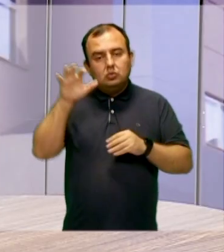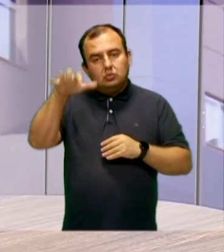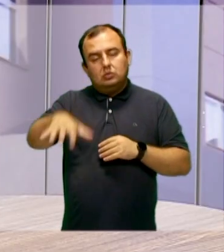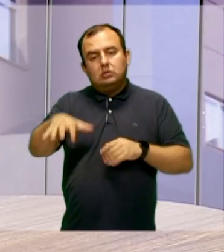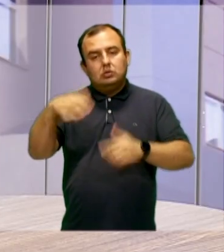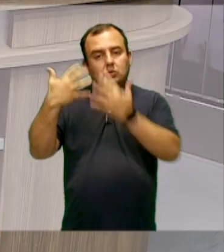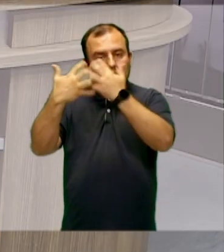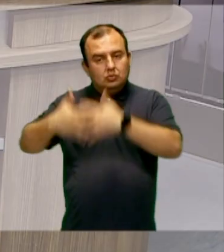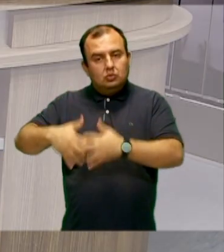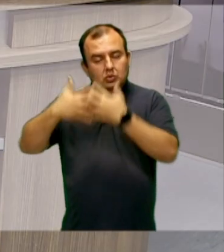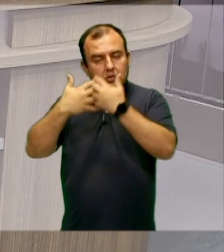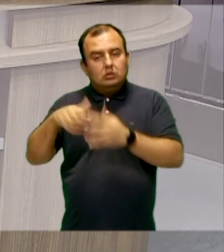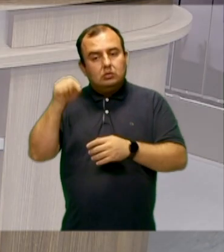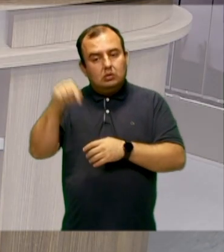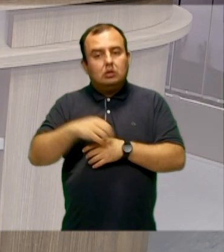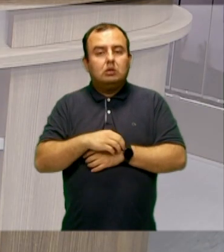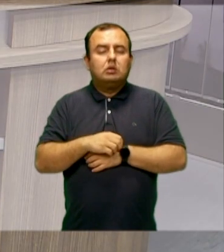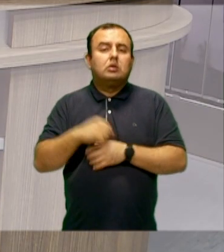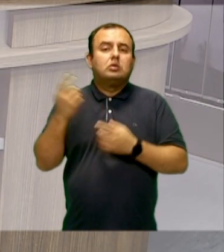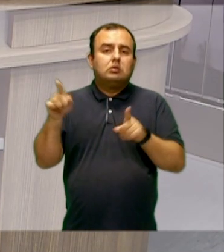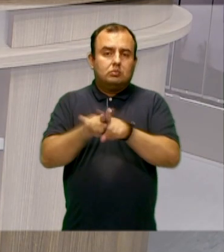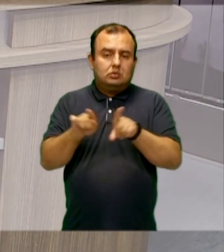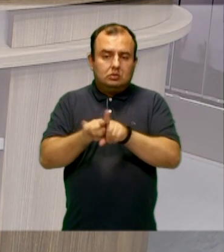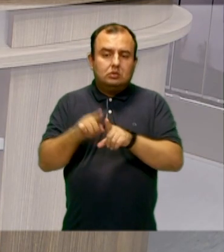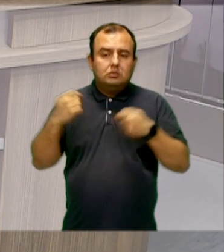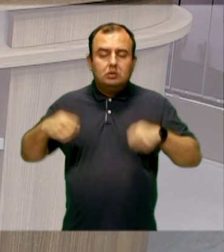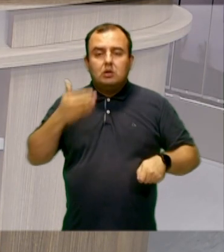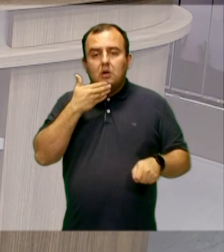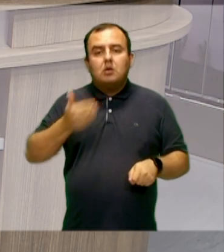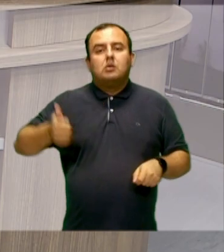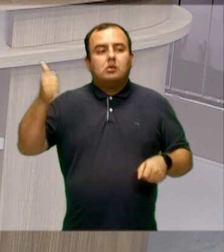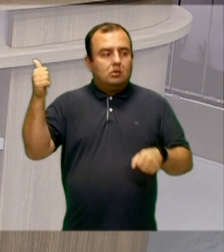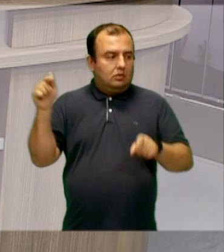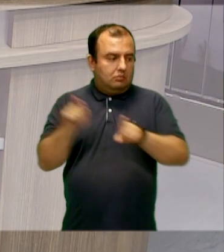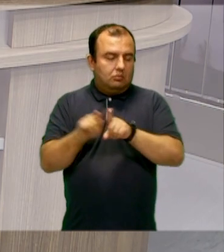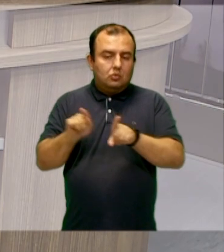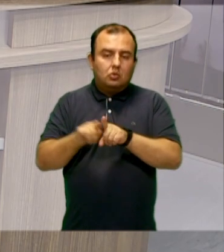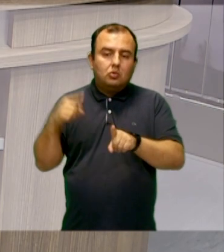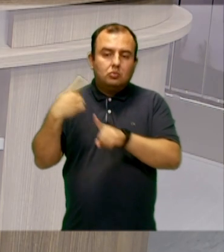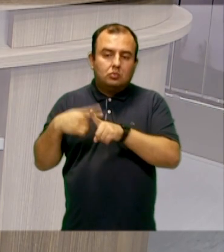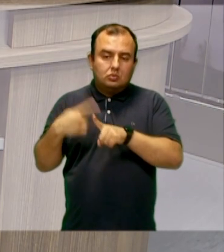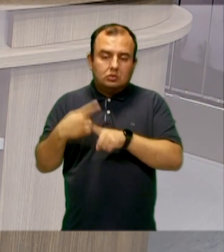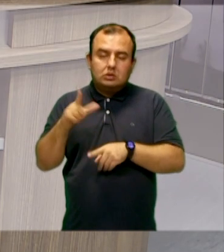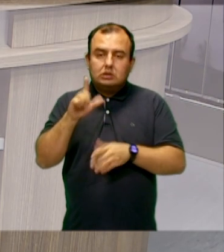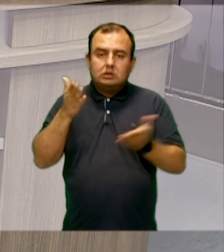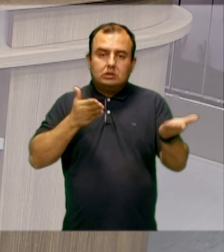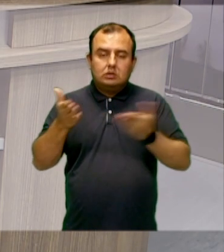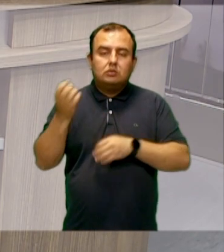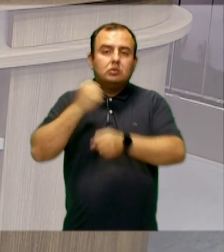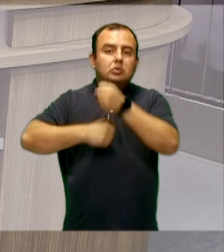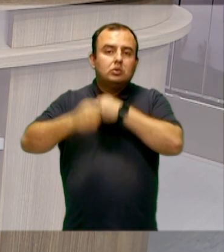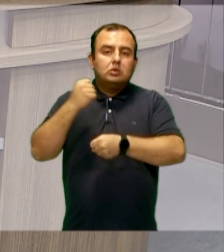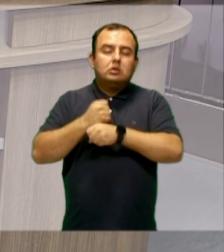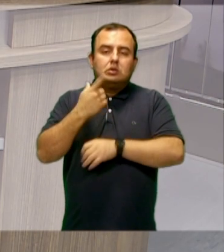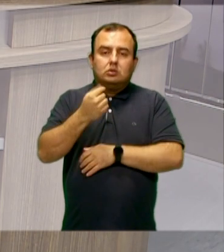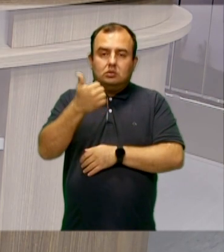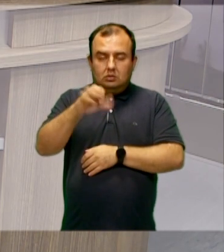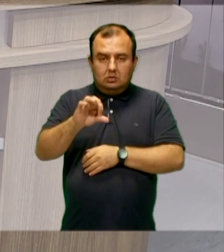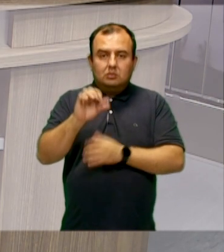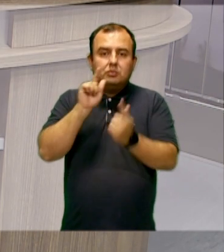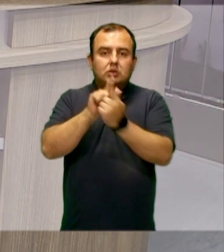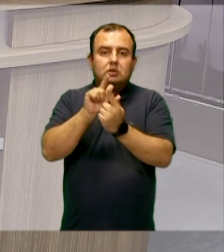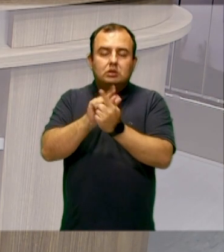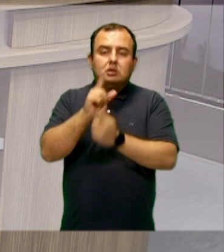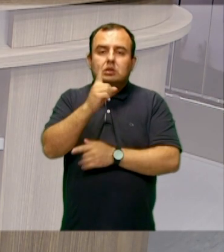todas operando lá. É uma questão que a gente está vendo que precisa melhorar, porque quando aquela licitação foi feita em 2019, era para atender em